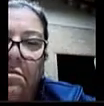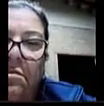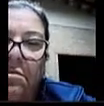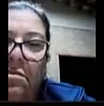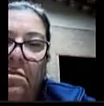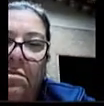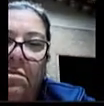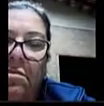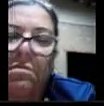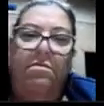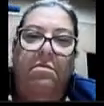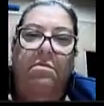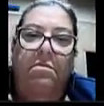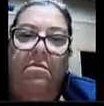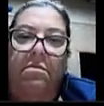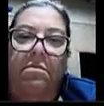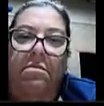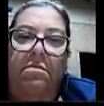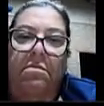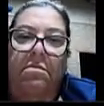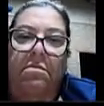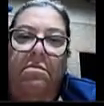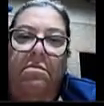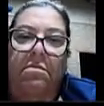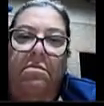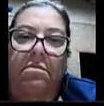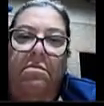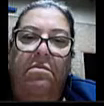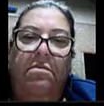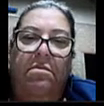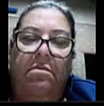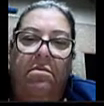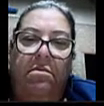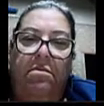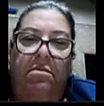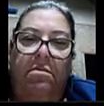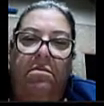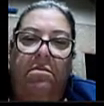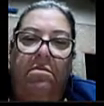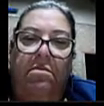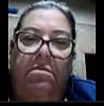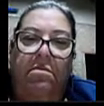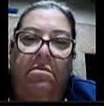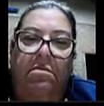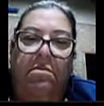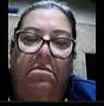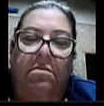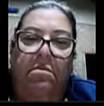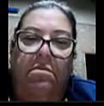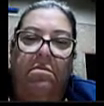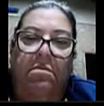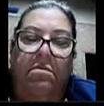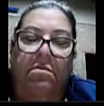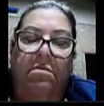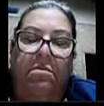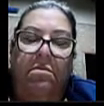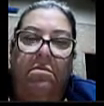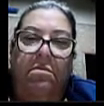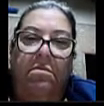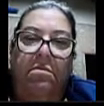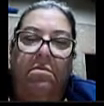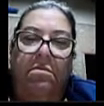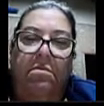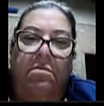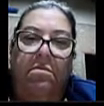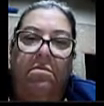Uma certa regalia, mas não é, não é regalia, né? É uma necessidade da criança. Talvez o mais importante seja a gente começar um trabalho de